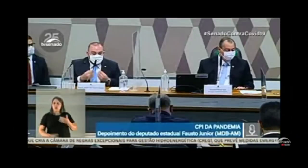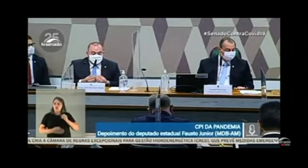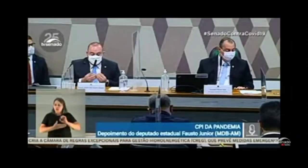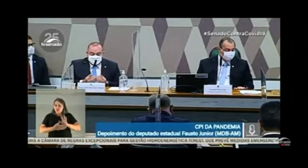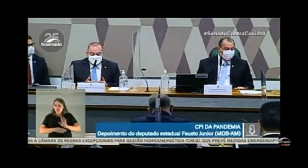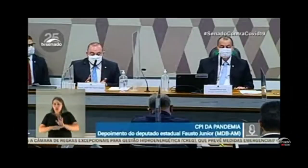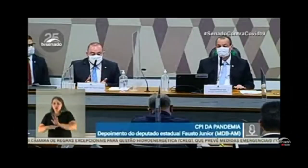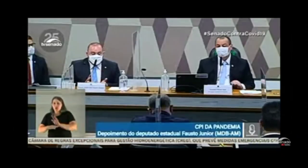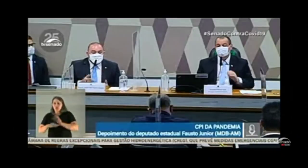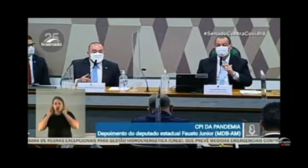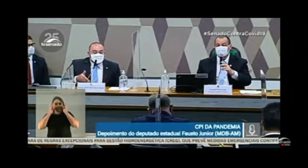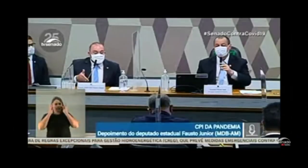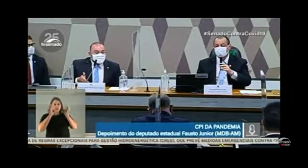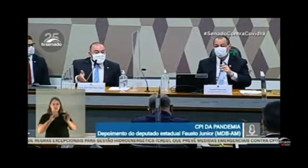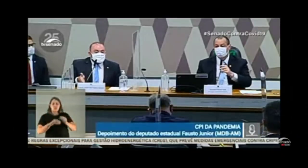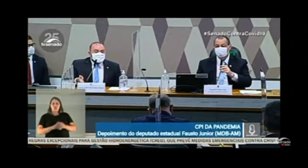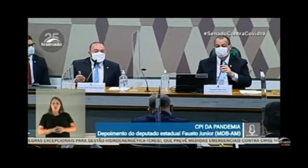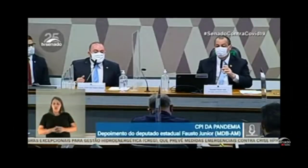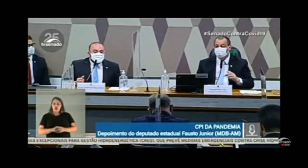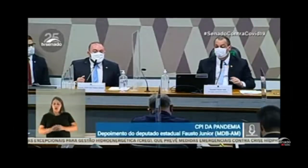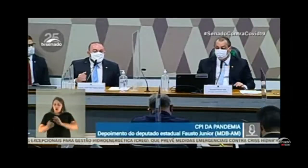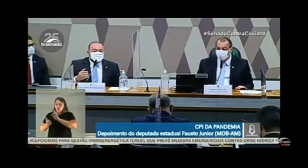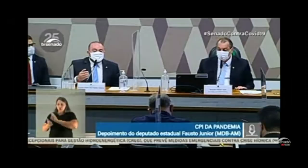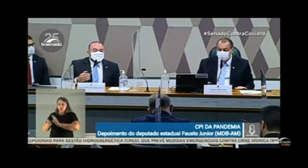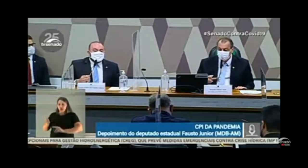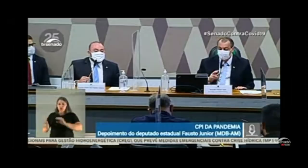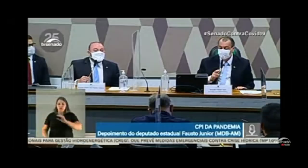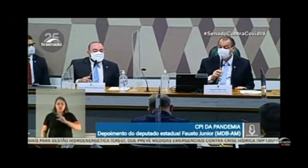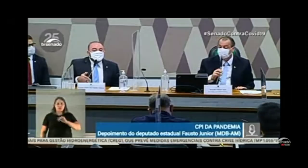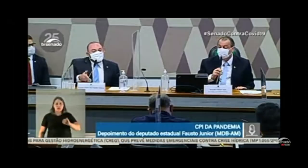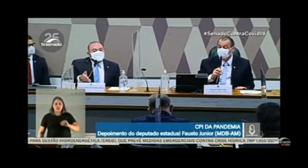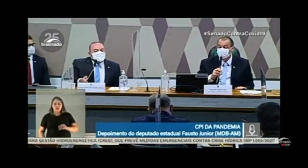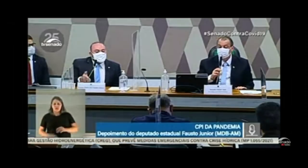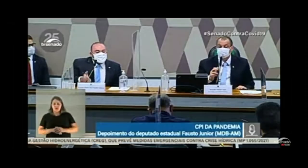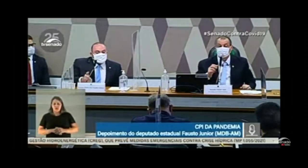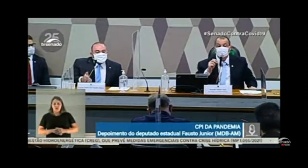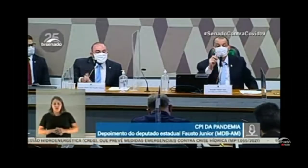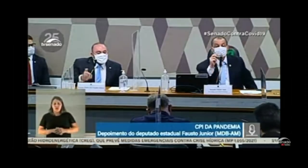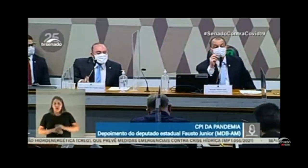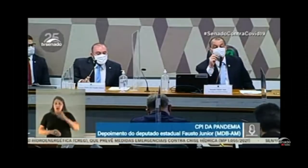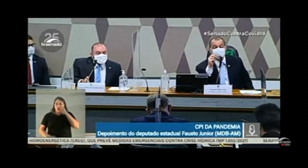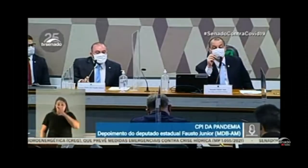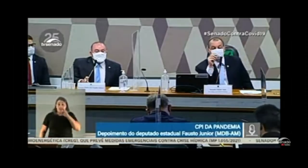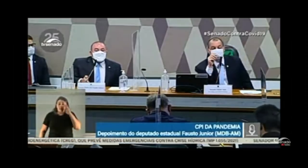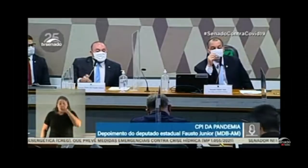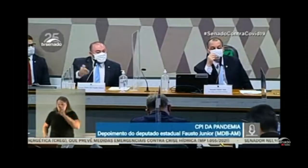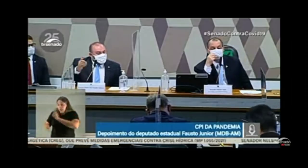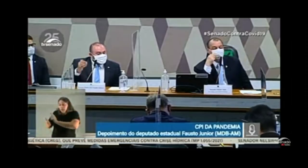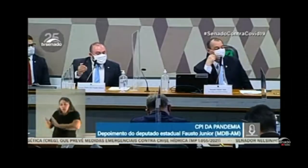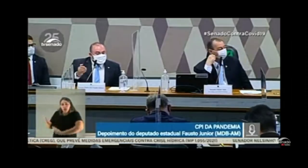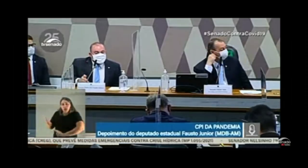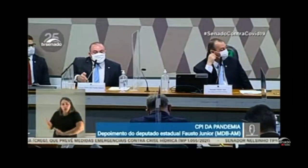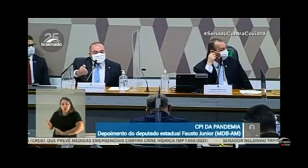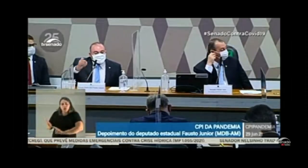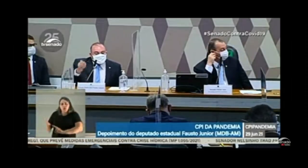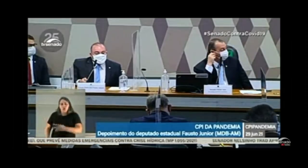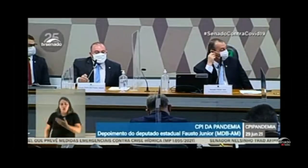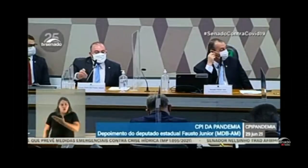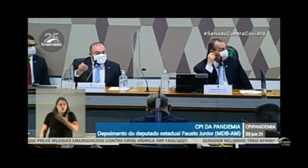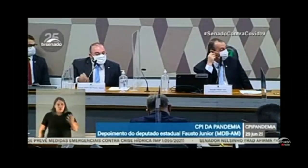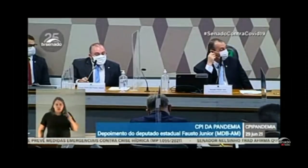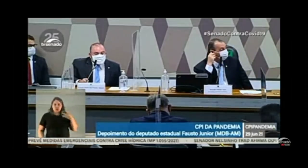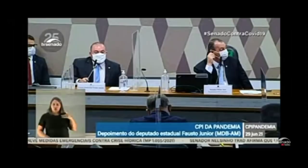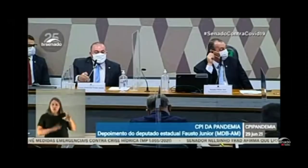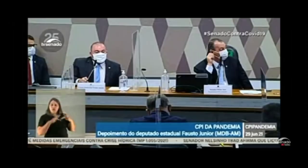a condição de testemunha sobre o relatório da Não, o CPI, senhor não está Vossa aqui. Excelência, que O senhor foi investigado pelo meu relatório. A Vossa Excelência e sua família